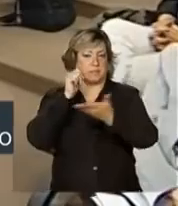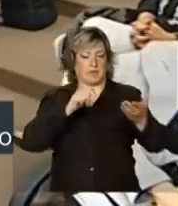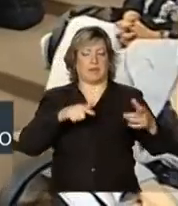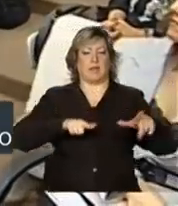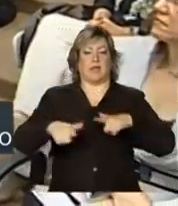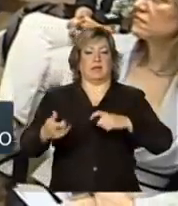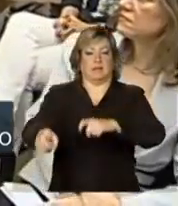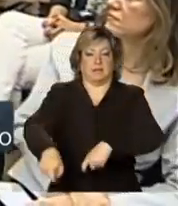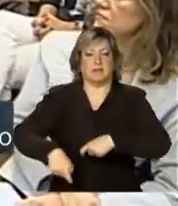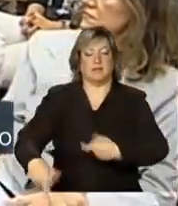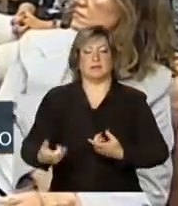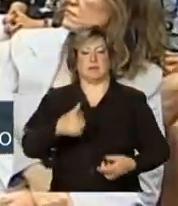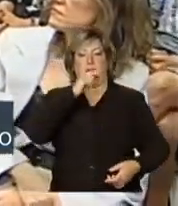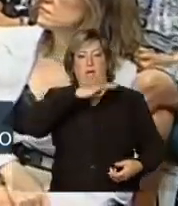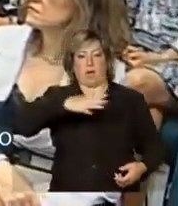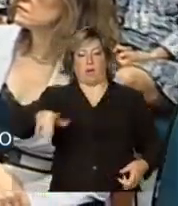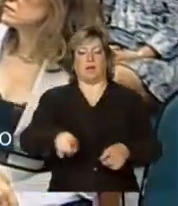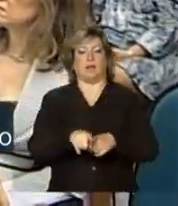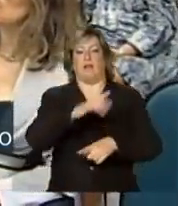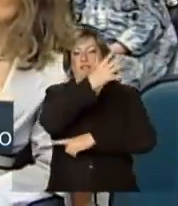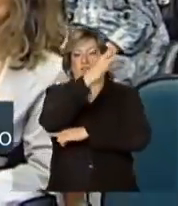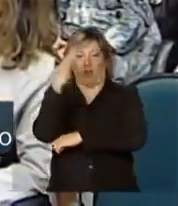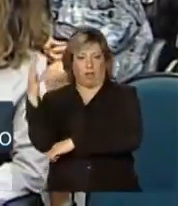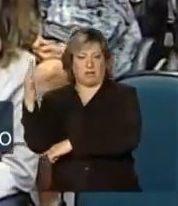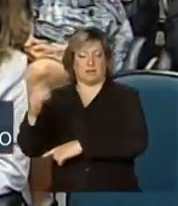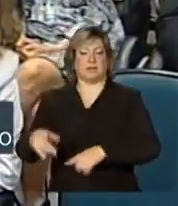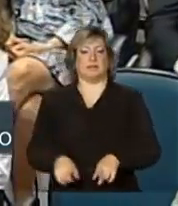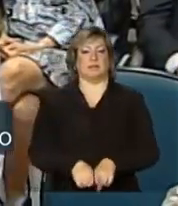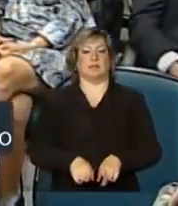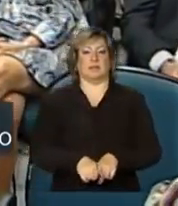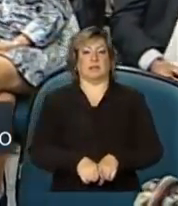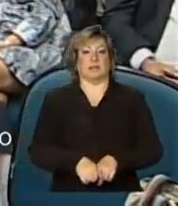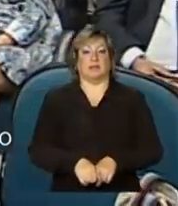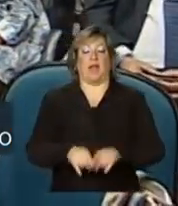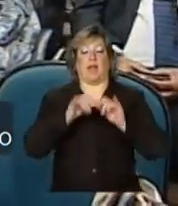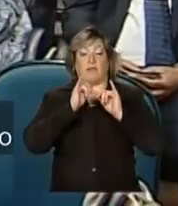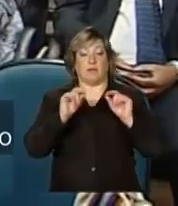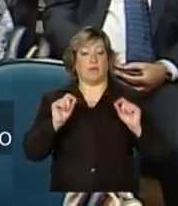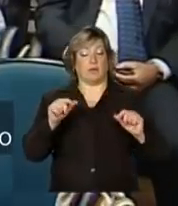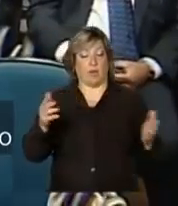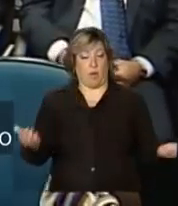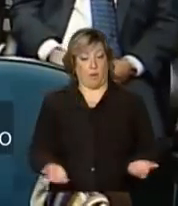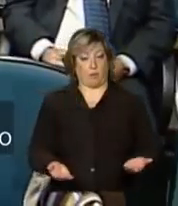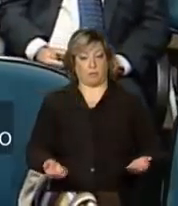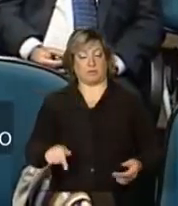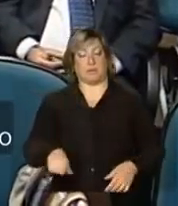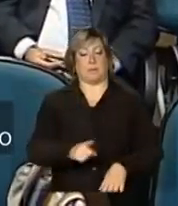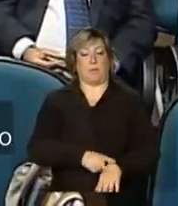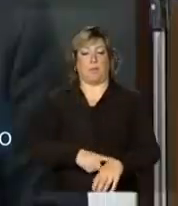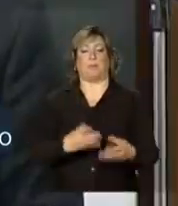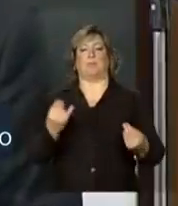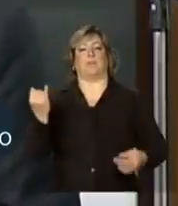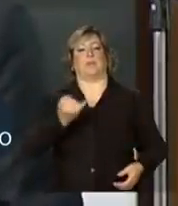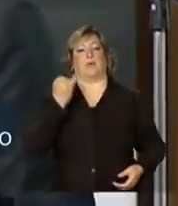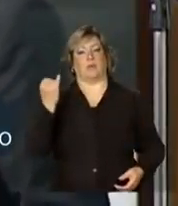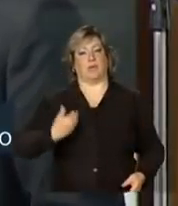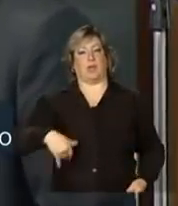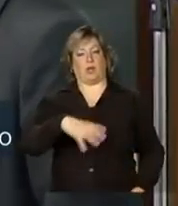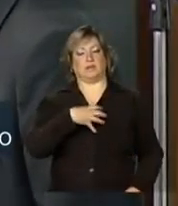campo, das águas e da floresta. Então, dizer que, para nós, isso é um momento bastante importante, nosso